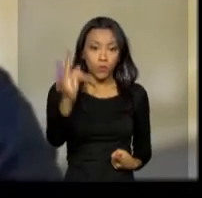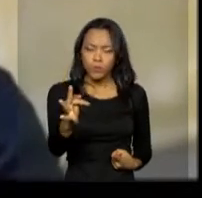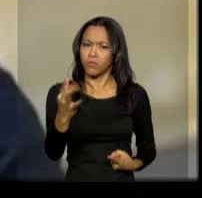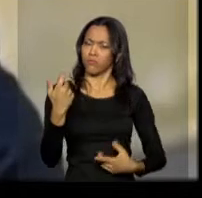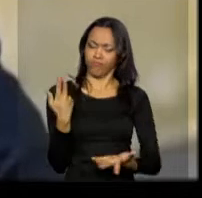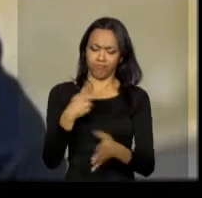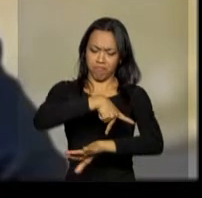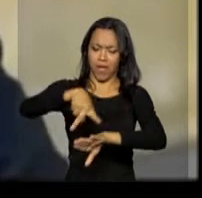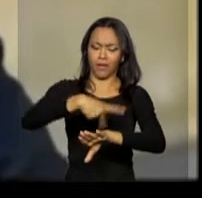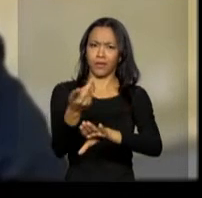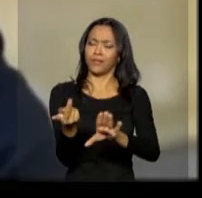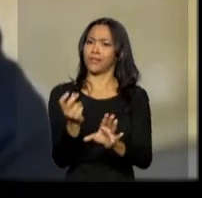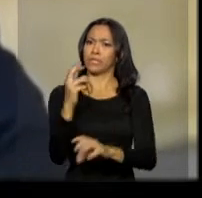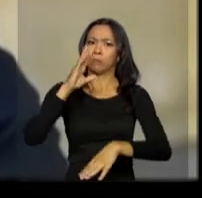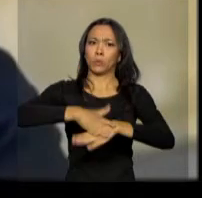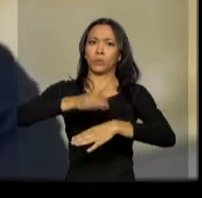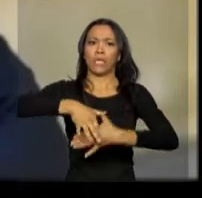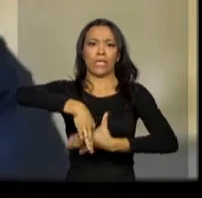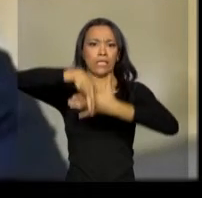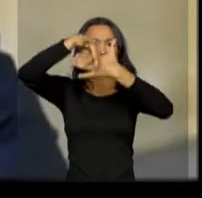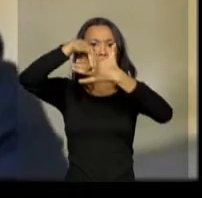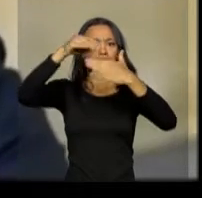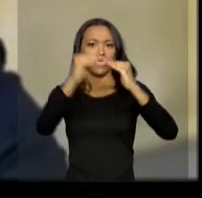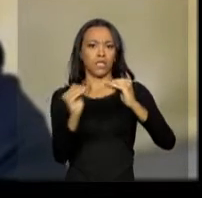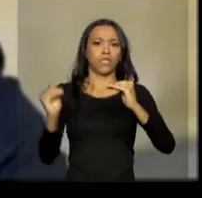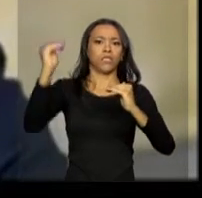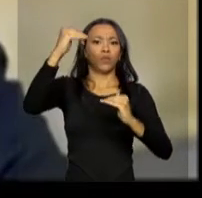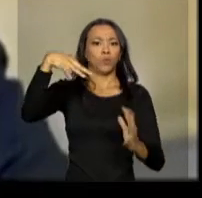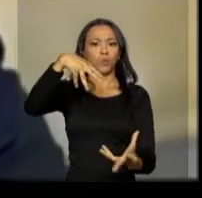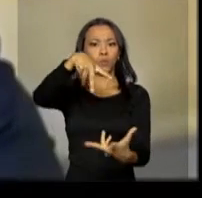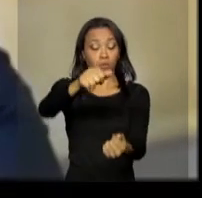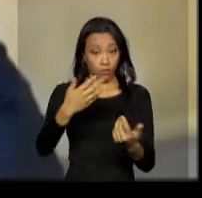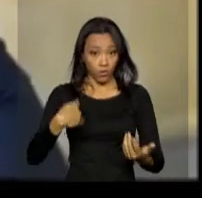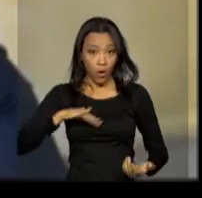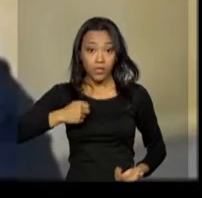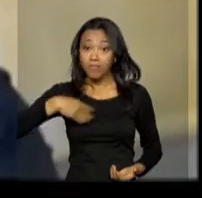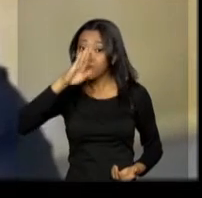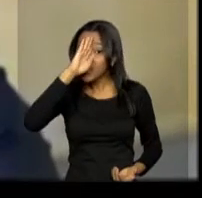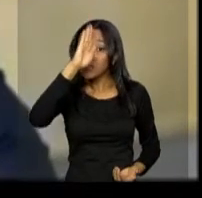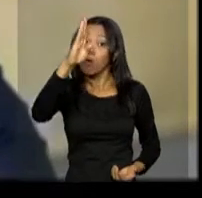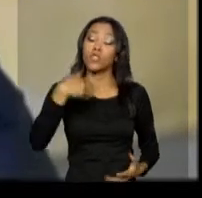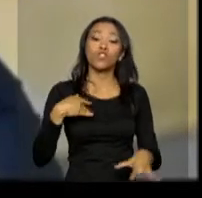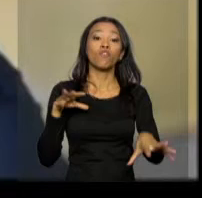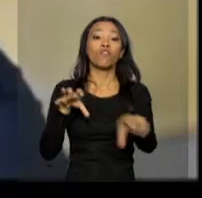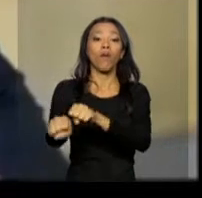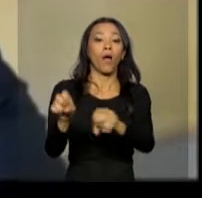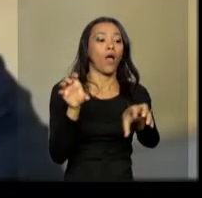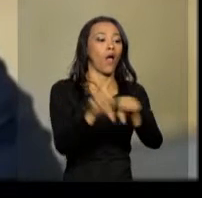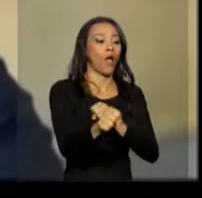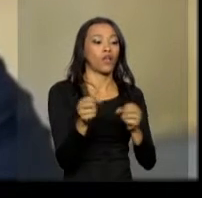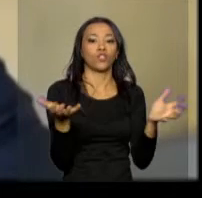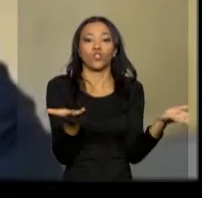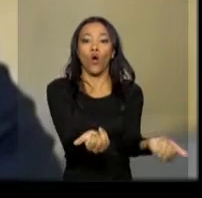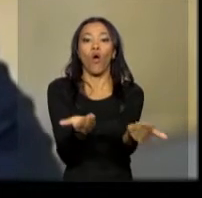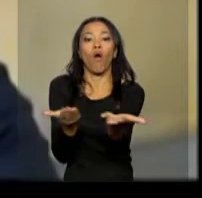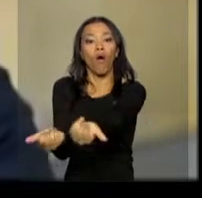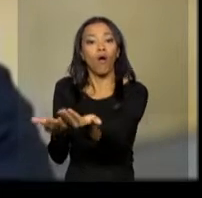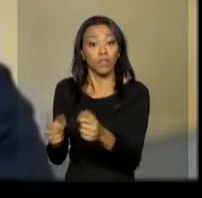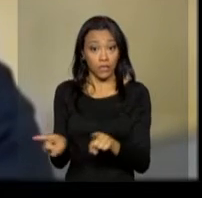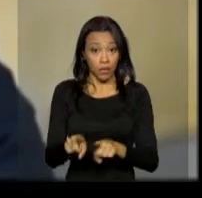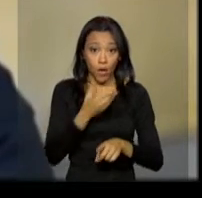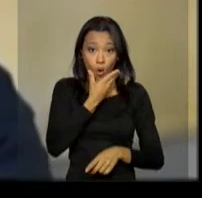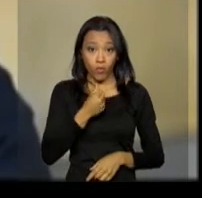nação líder e soberana no mundo. Vamos, principalmente, formar os jovens, as trabalhadoras